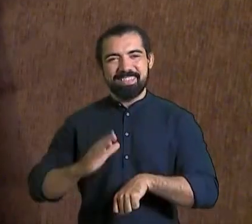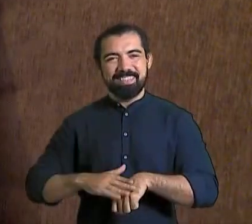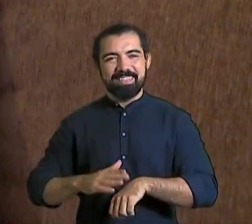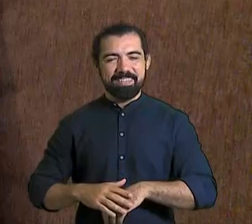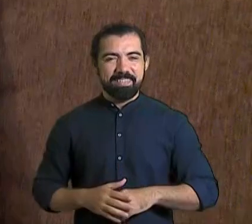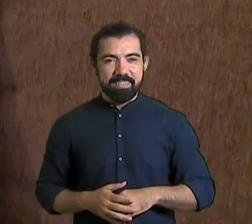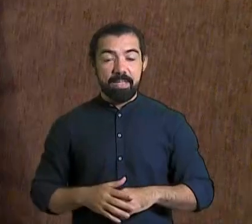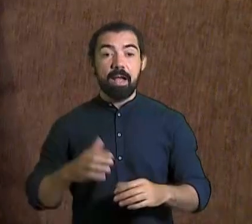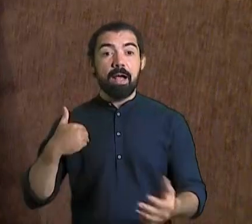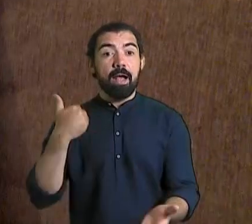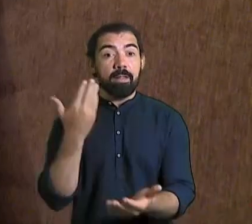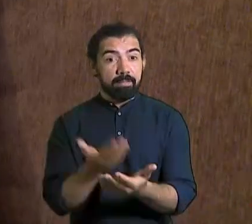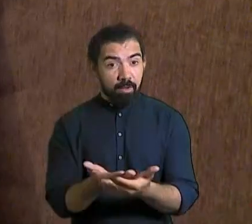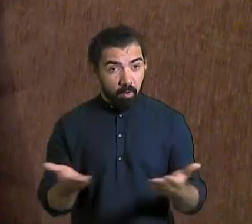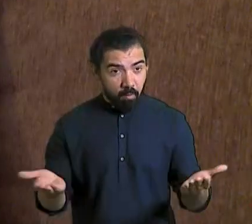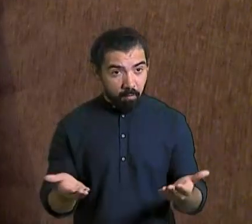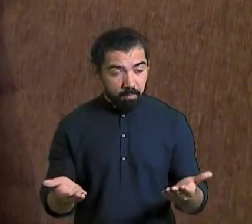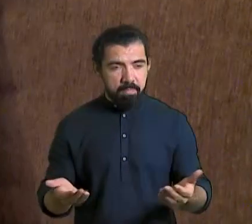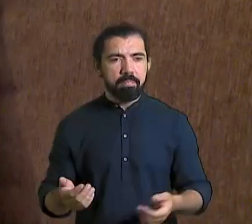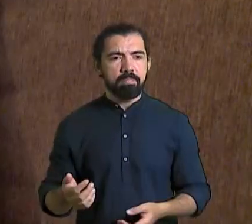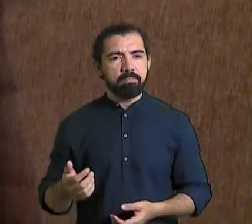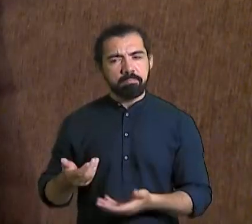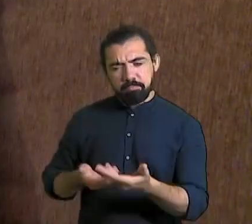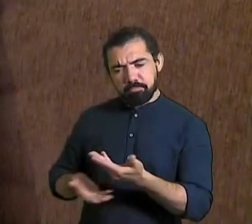e ainda hoje a gente